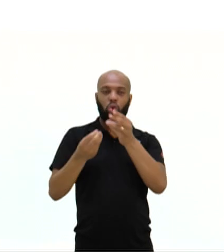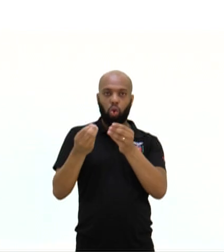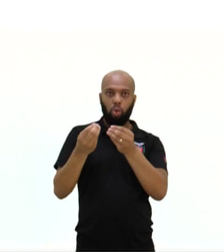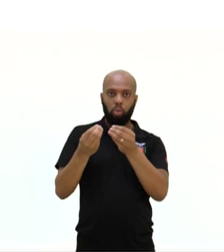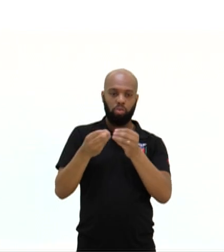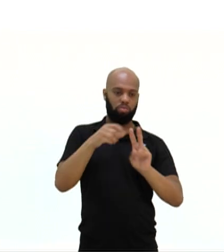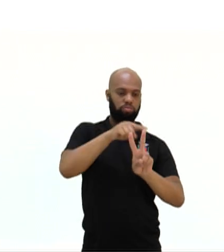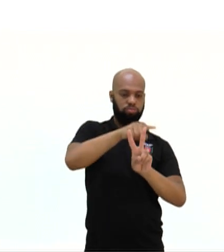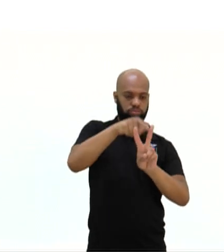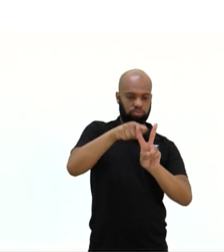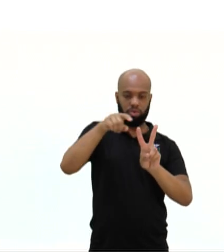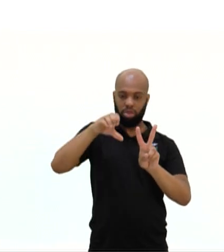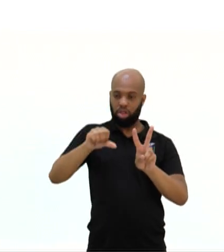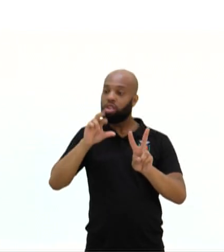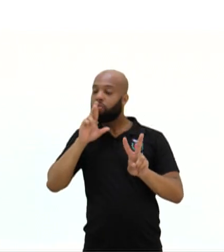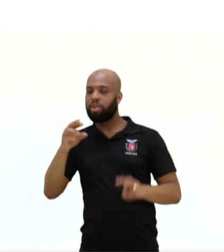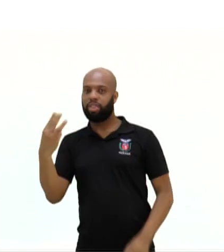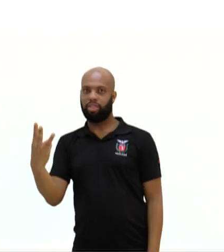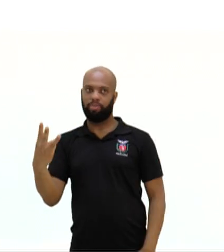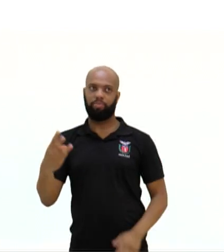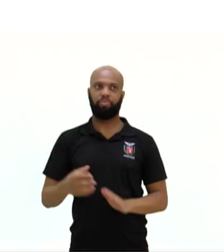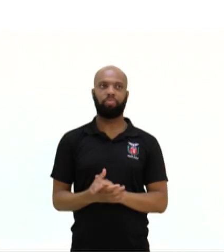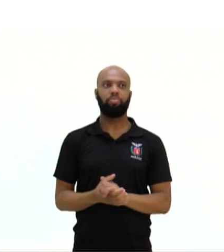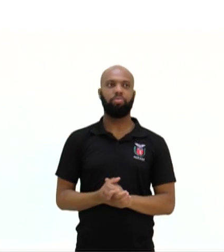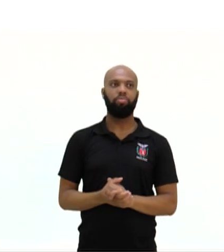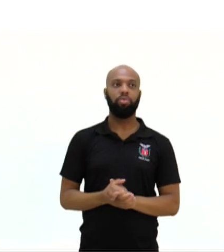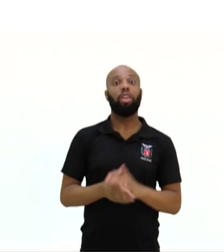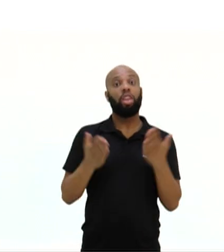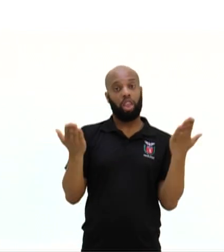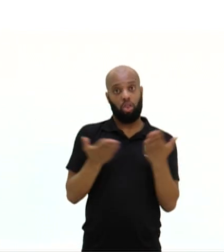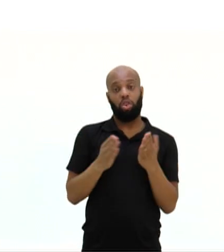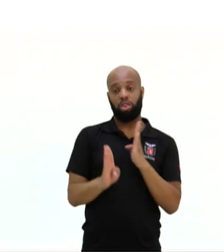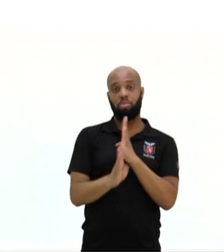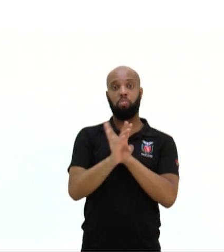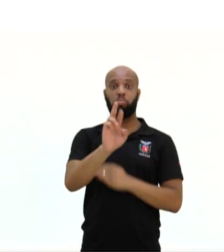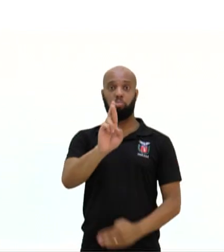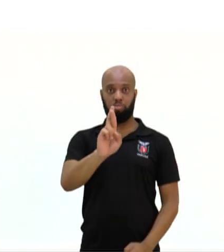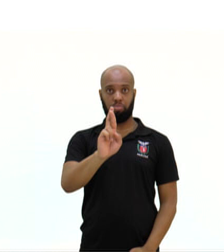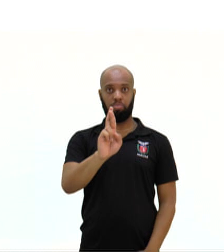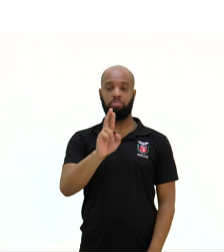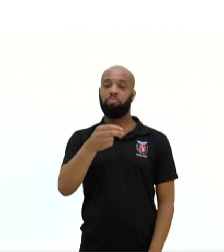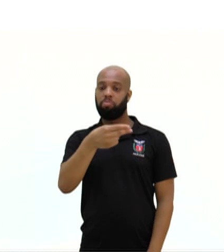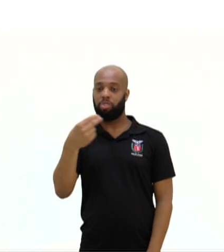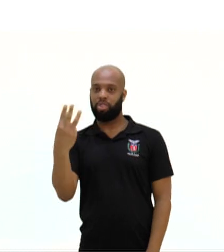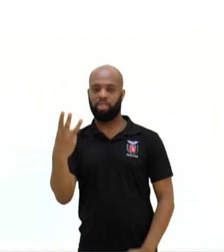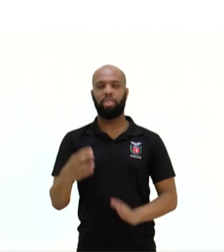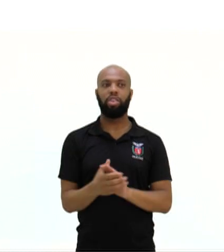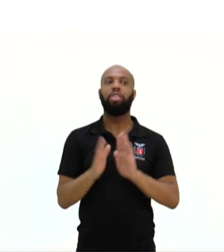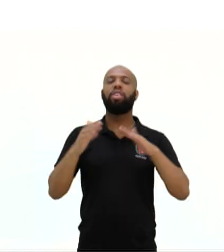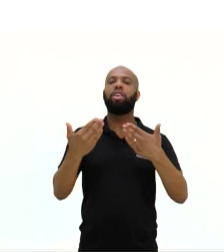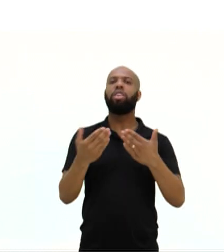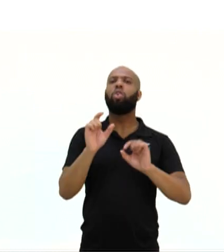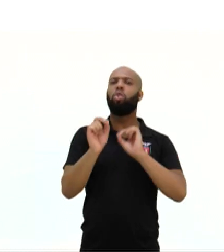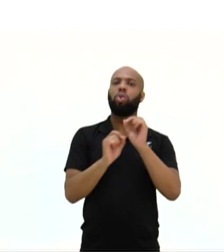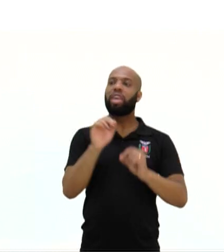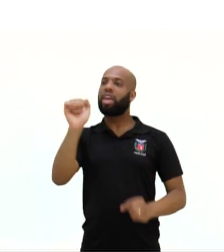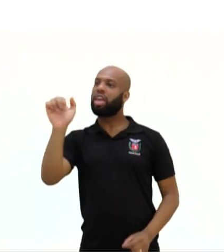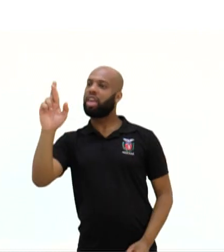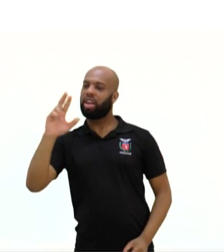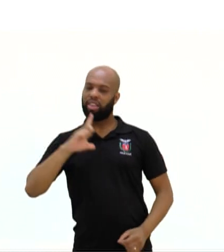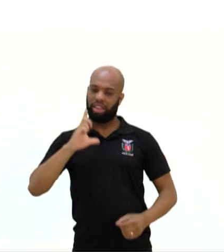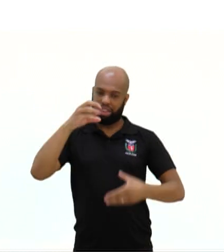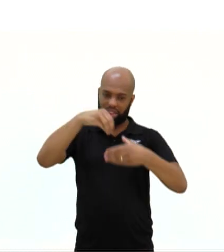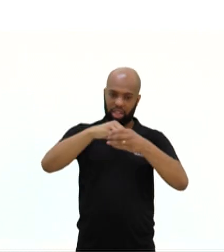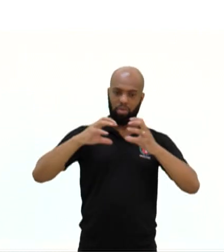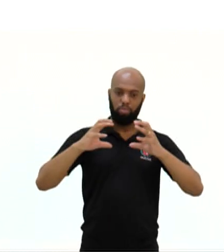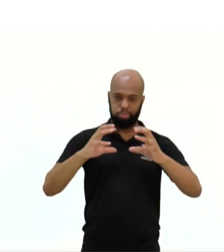ar contido na bolha corresponde ao volume da esfera, certo? Então, observem aqui que o volume, a professora